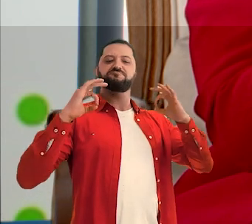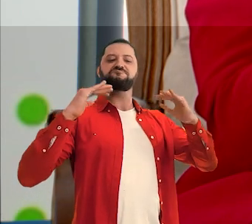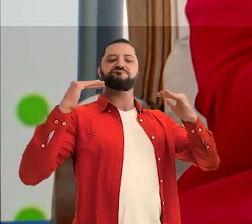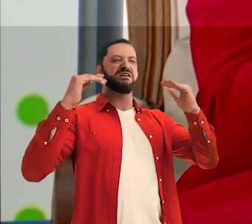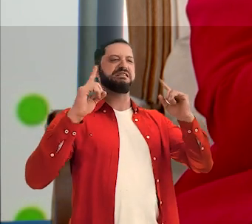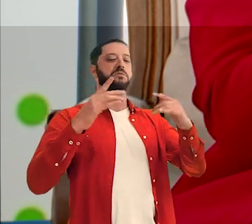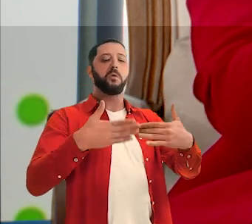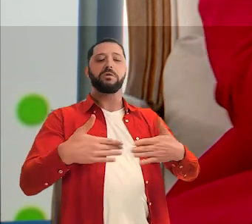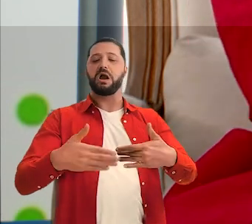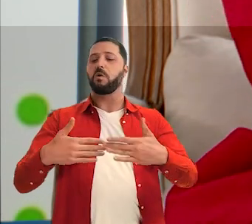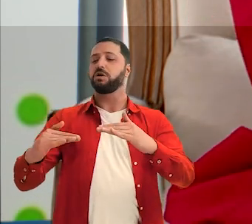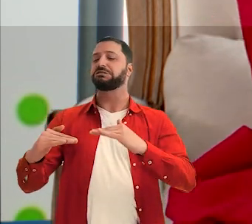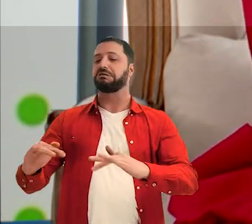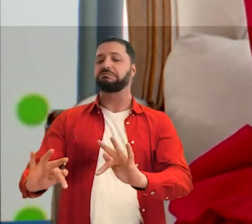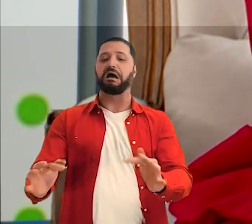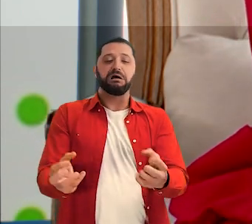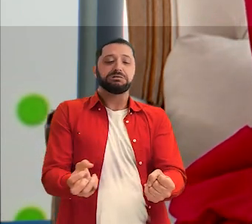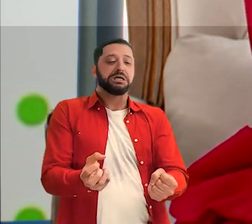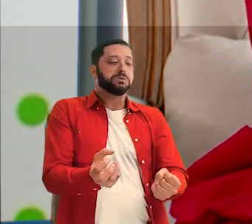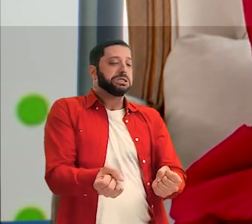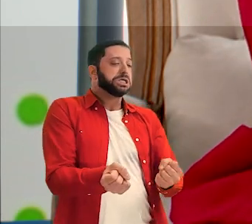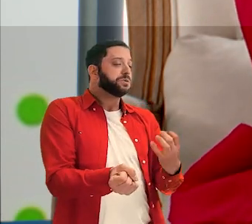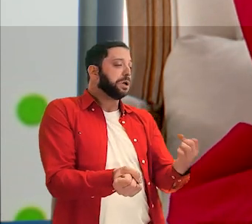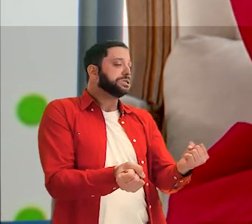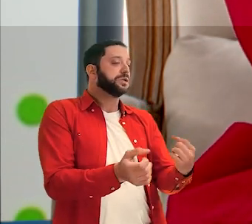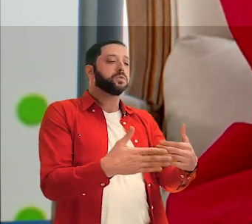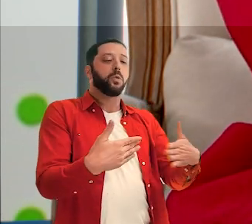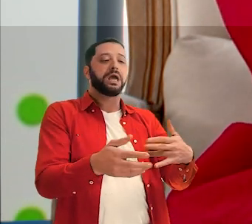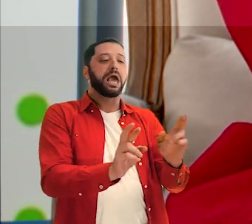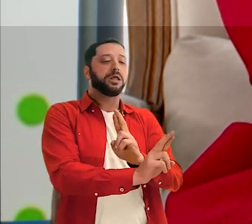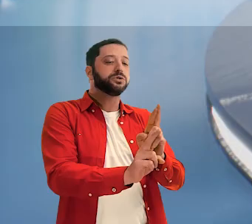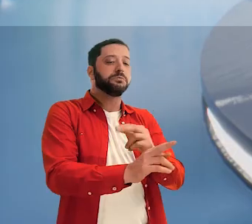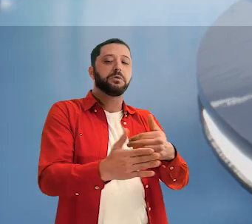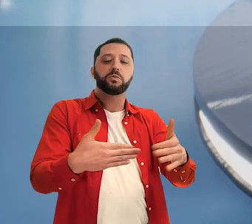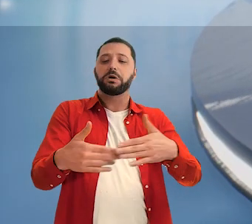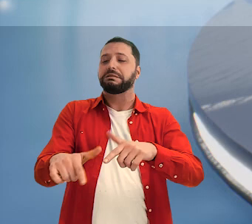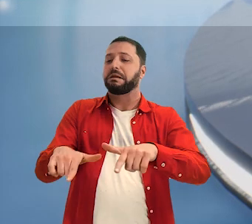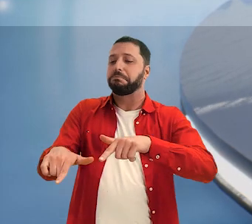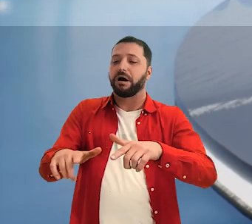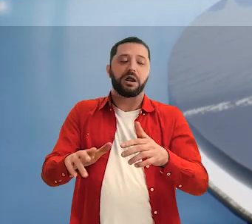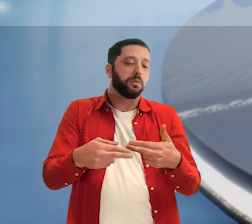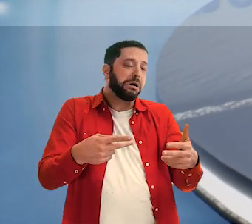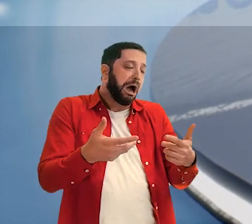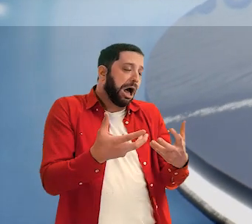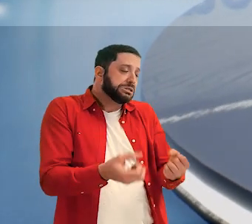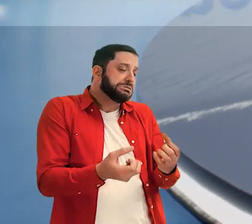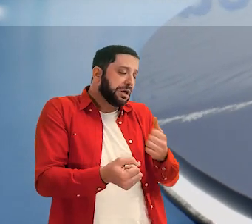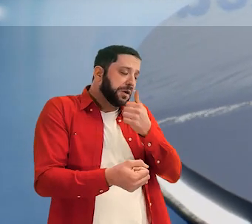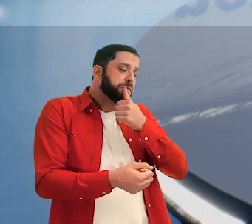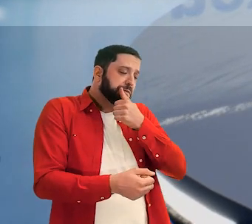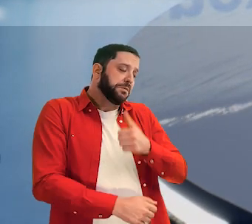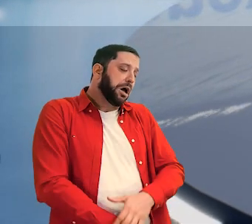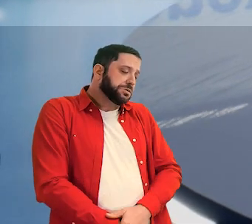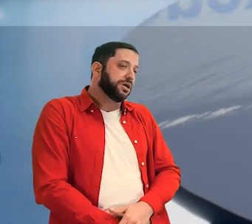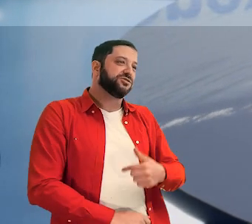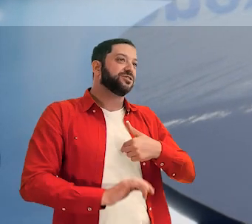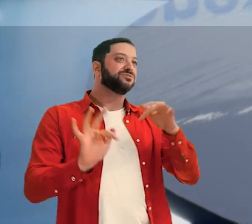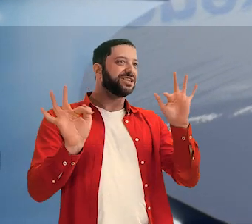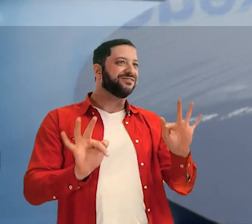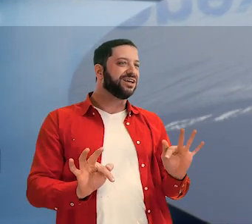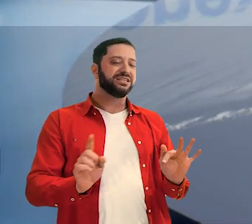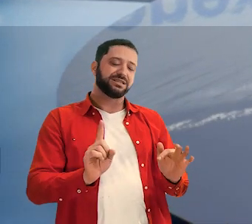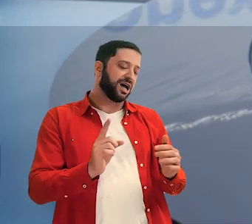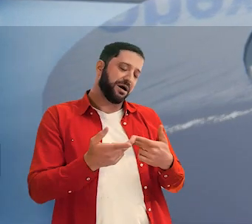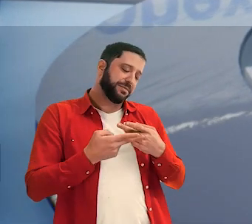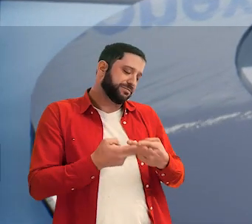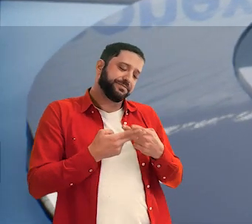merecimento faz com que a pessoa aceite qualquer coisa. Qualquer relacionamento, qualquer trabalho, qualquer coisa. Mesmo não tão feliz, é